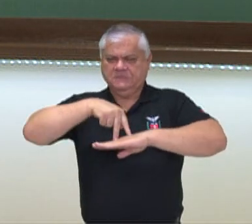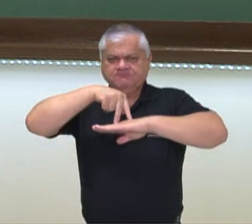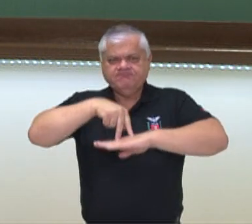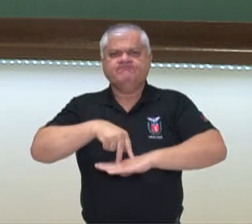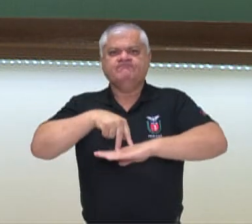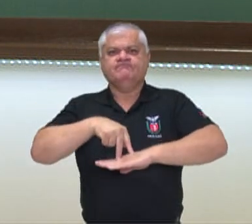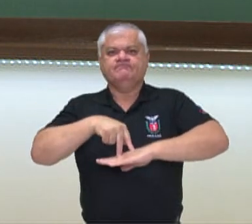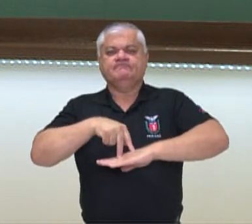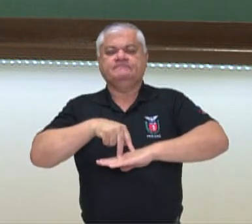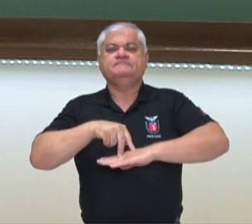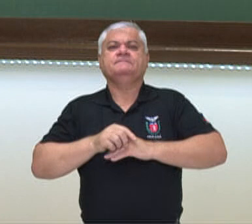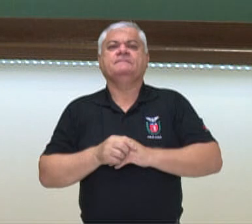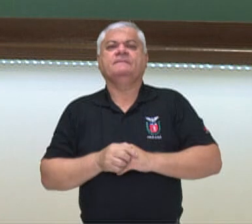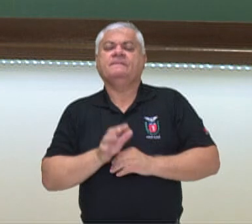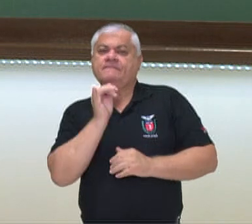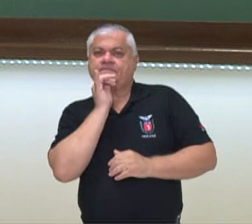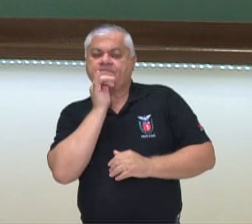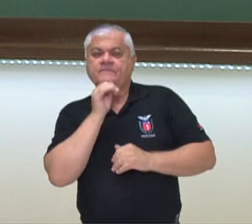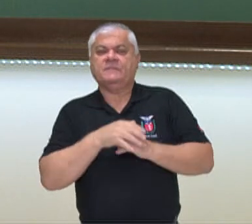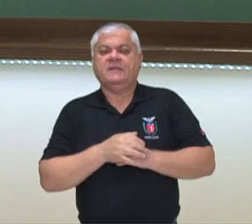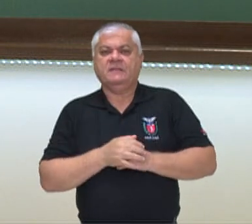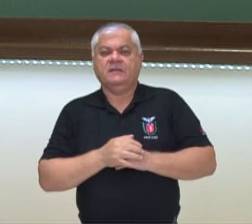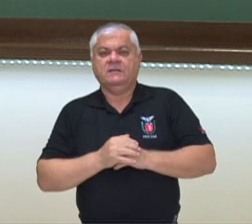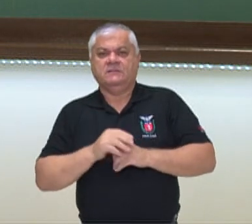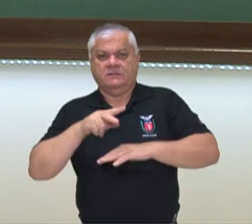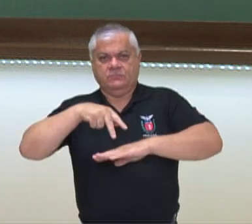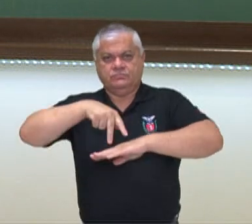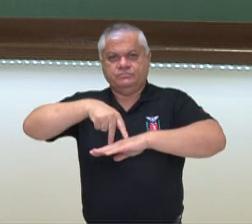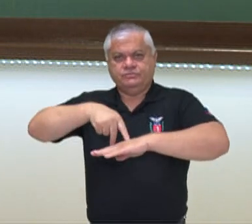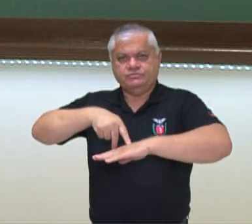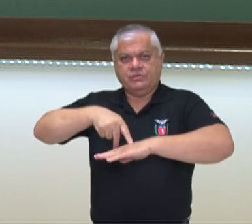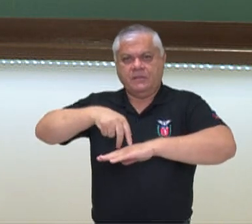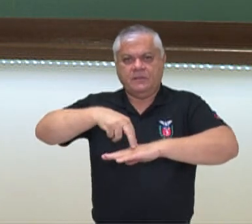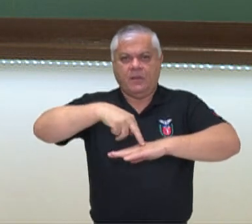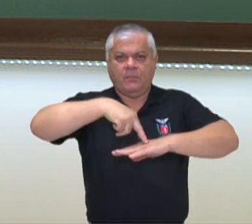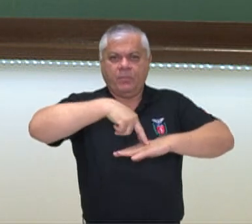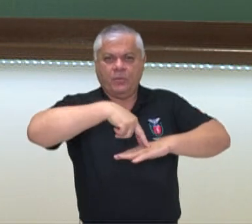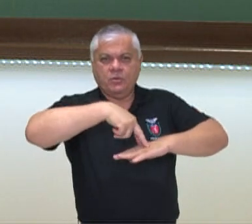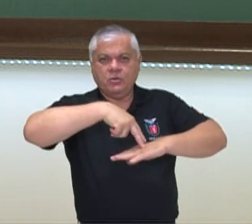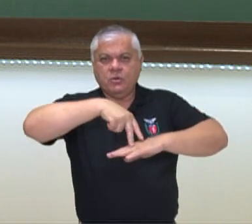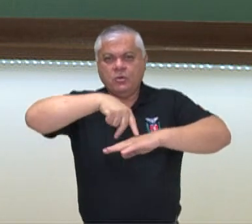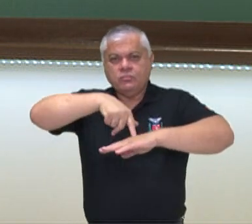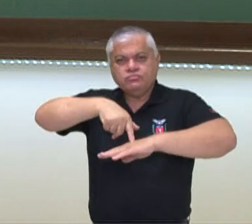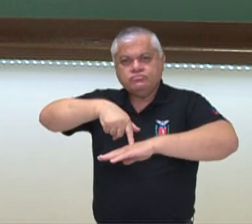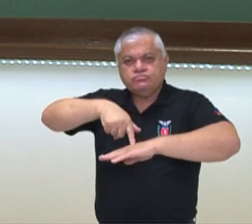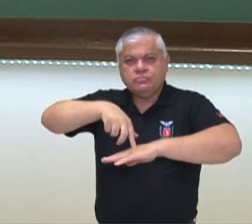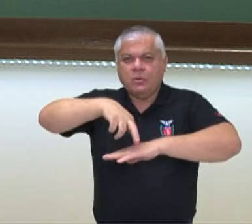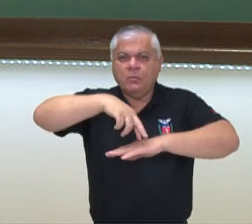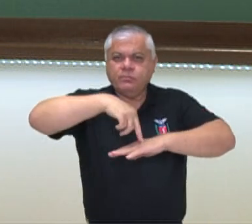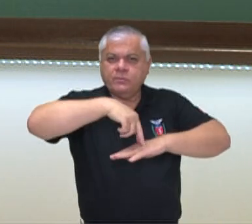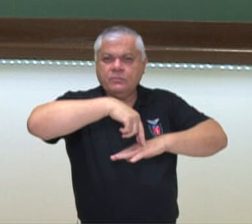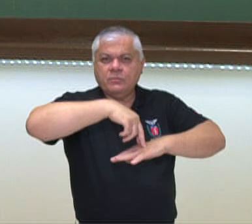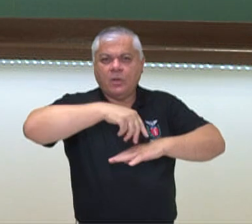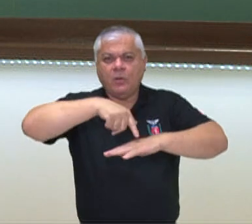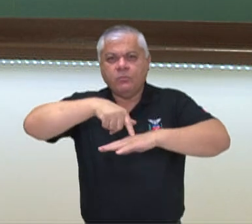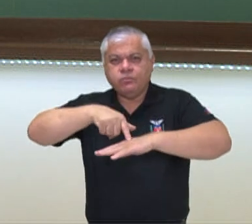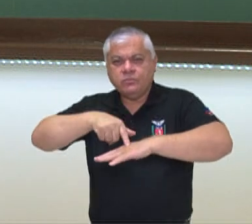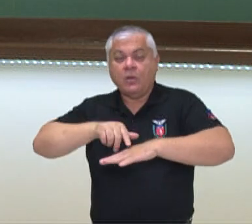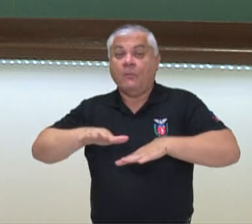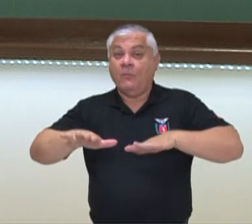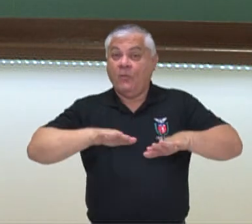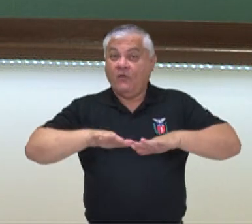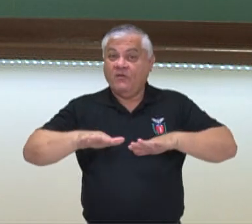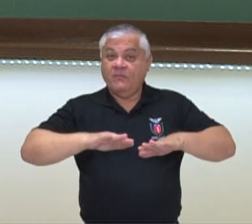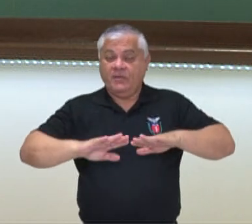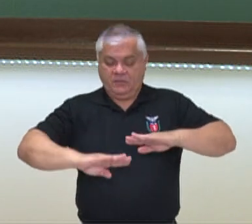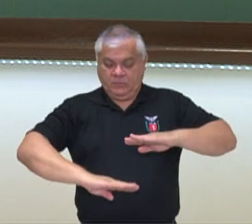para o centro da terra. Então, na capoeira, esse centro de gravidade, que normalmente está aqui mais ou menos na